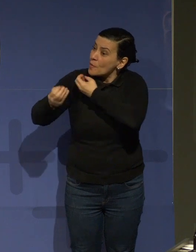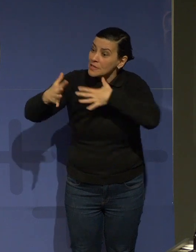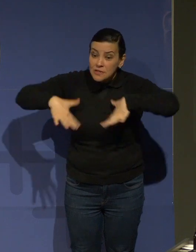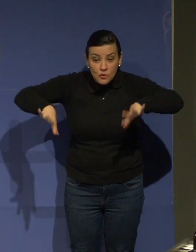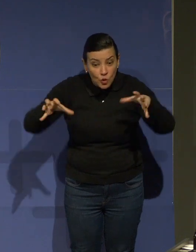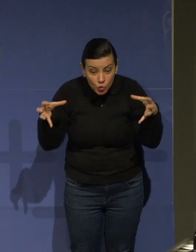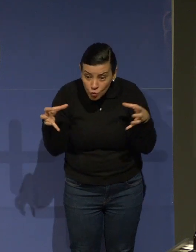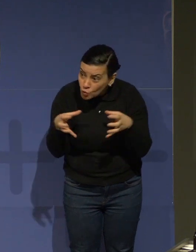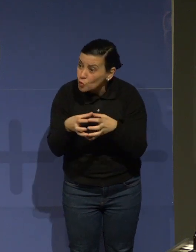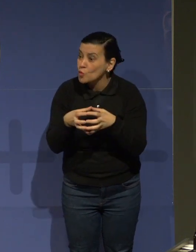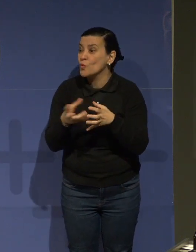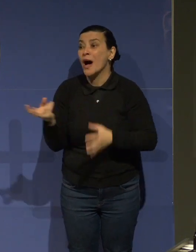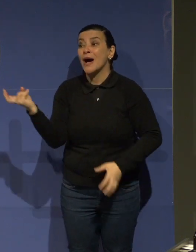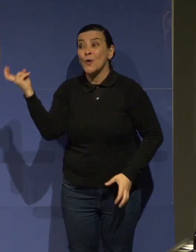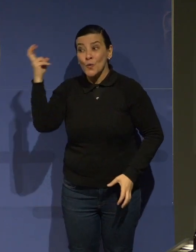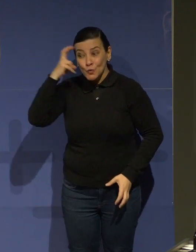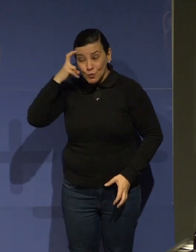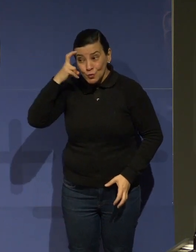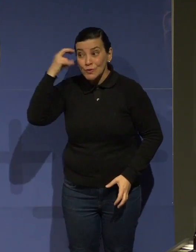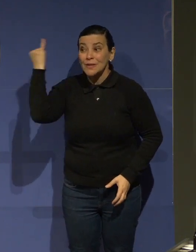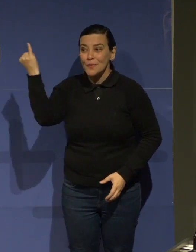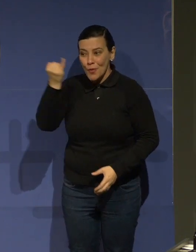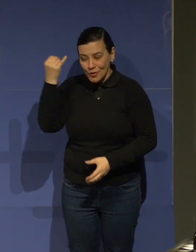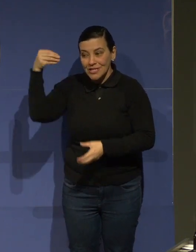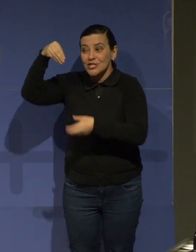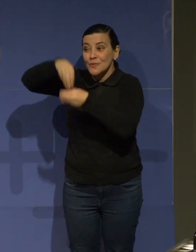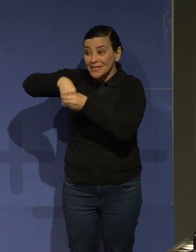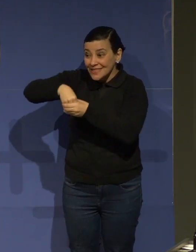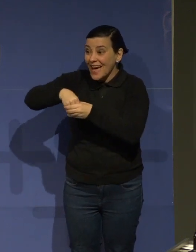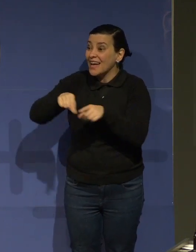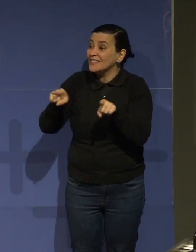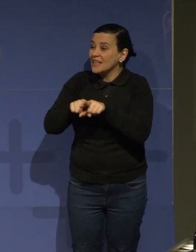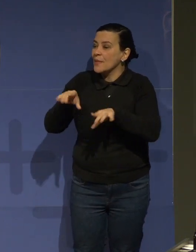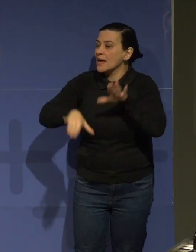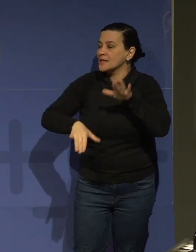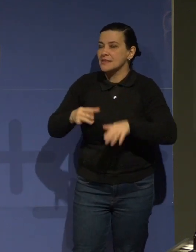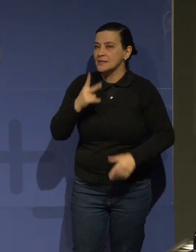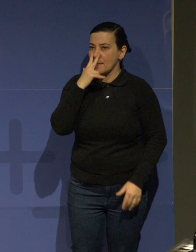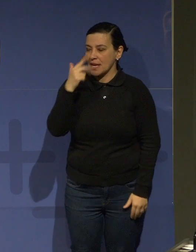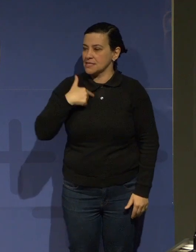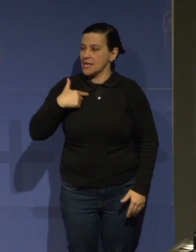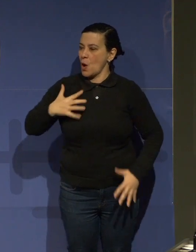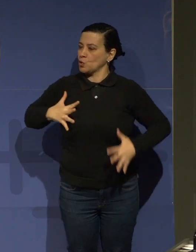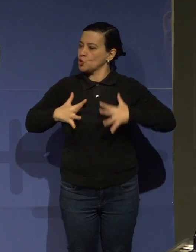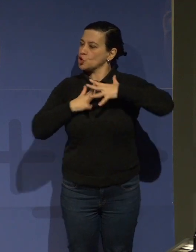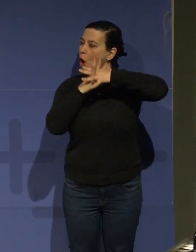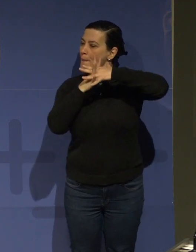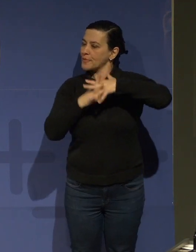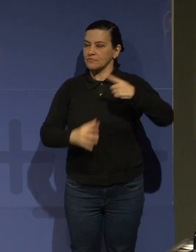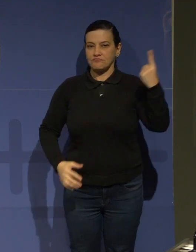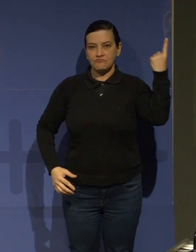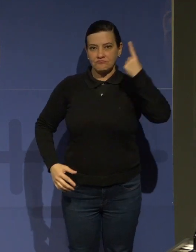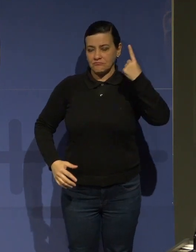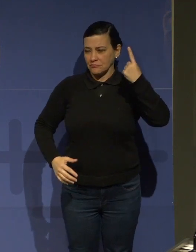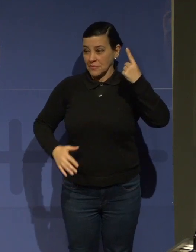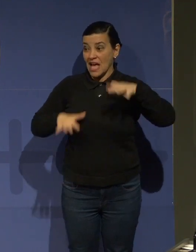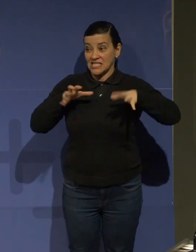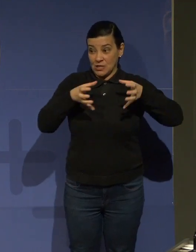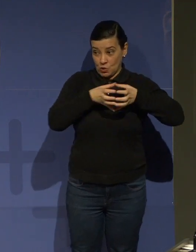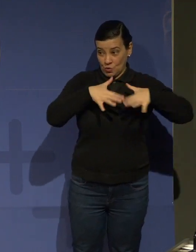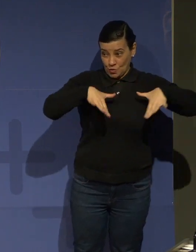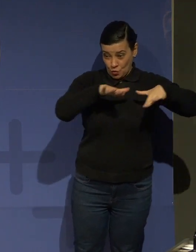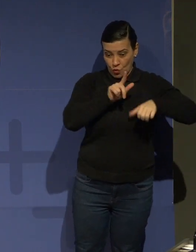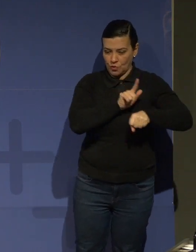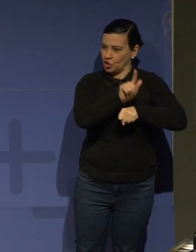Então, é uma questão de cultura. É uma questão também de ser algo meio top-down. Se a gerência de algum time, principalmente